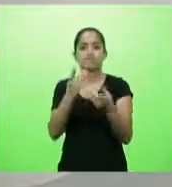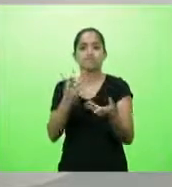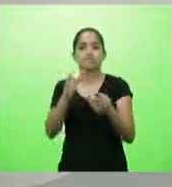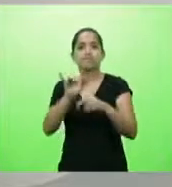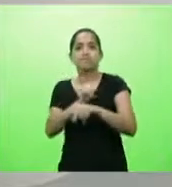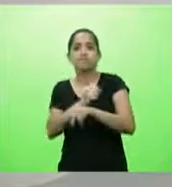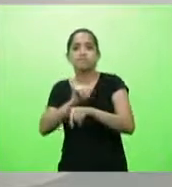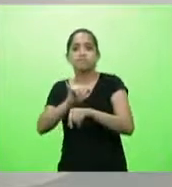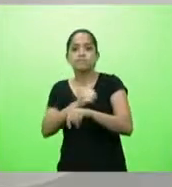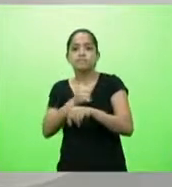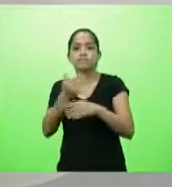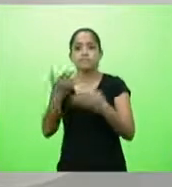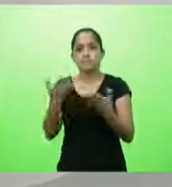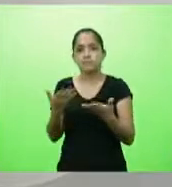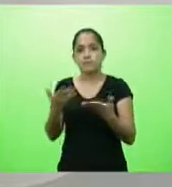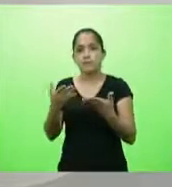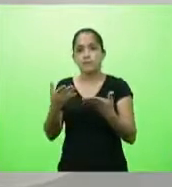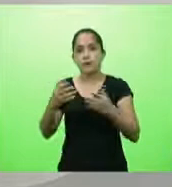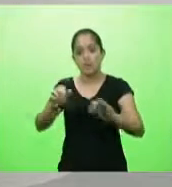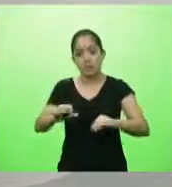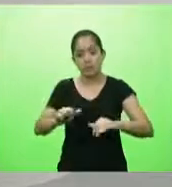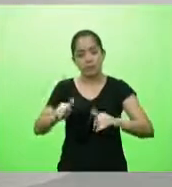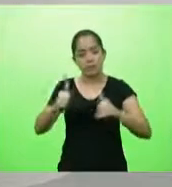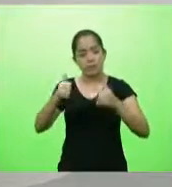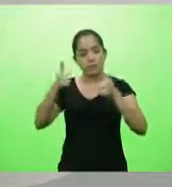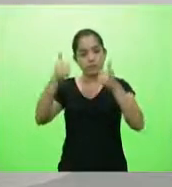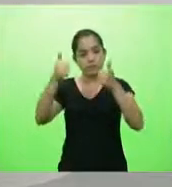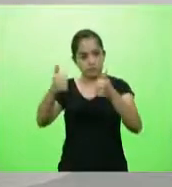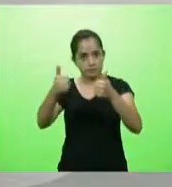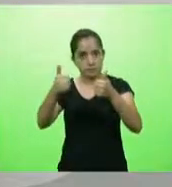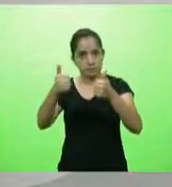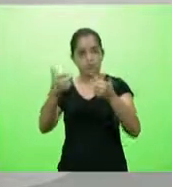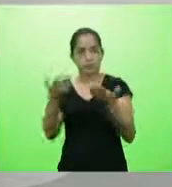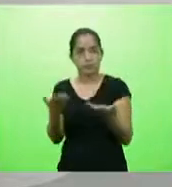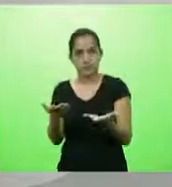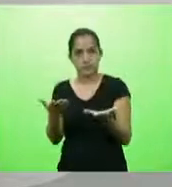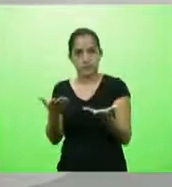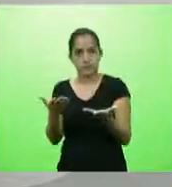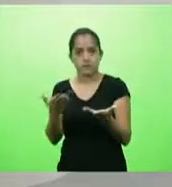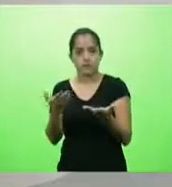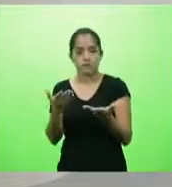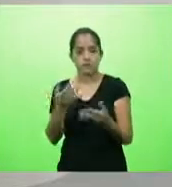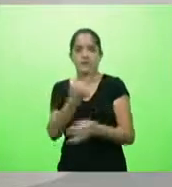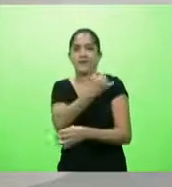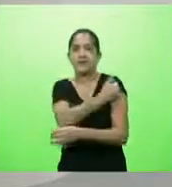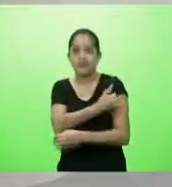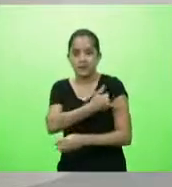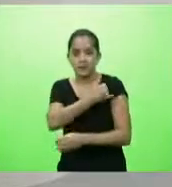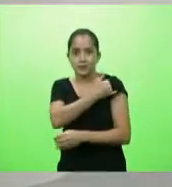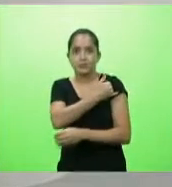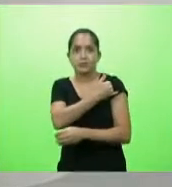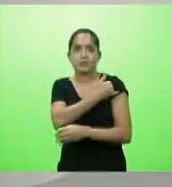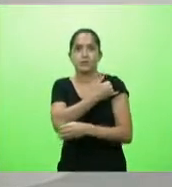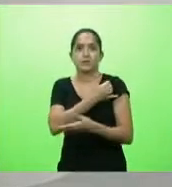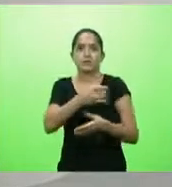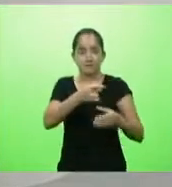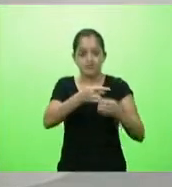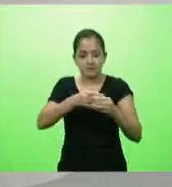alternativas claras de recuperação da nossa Lagoa da Conceição no menor prazo